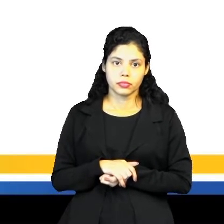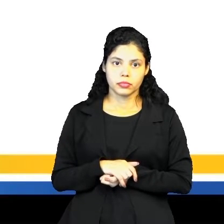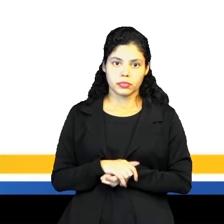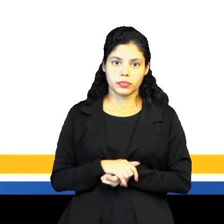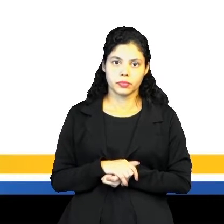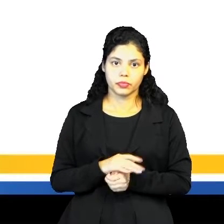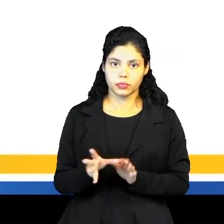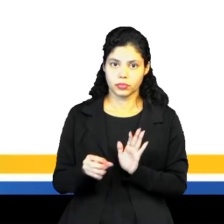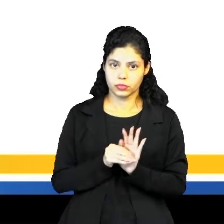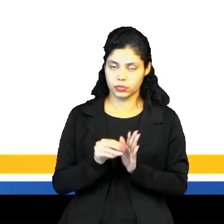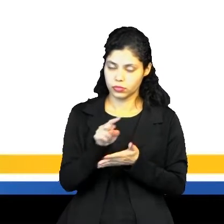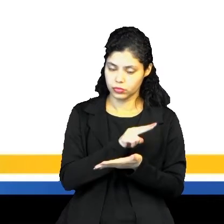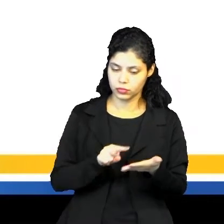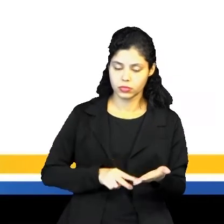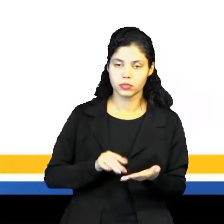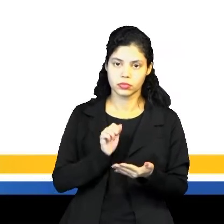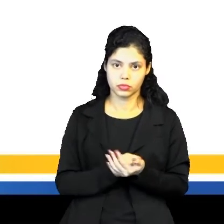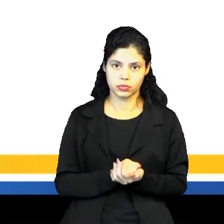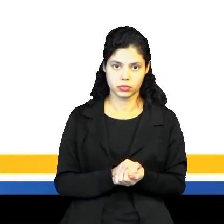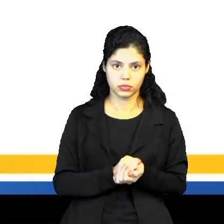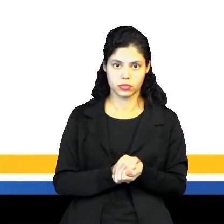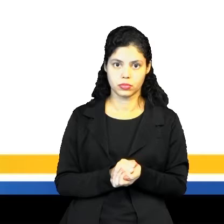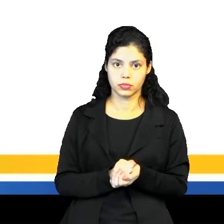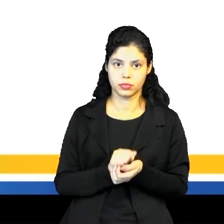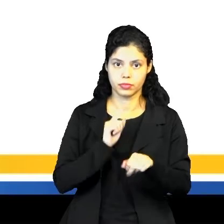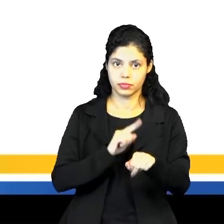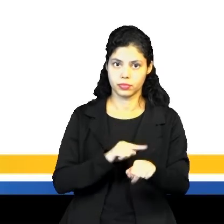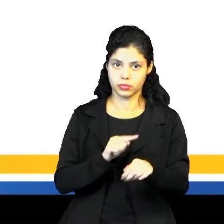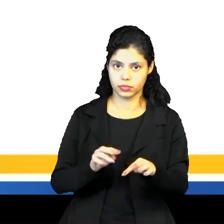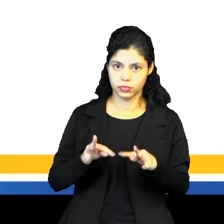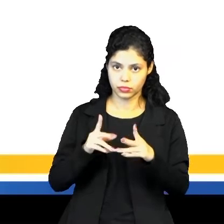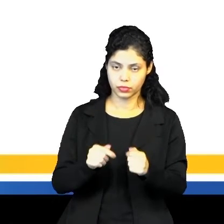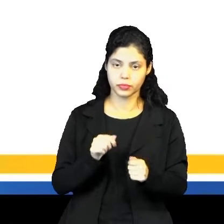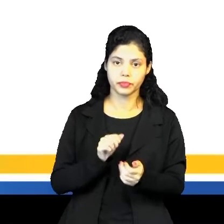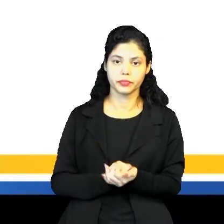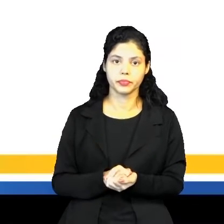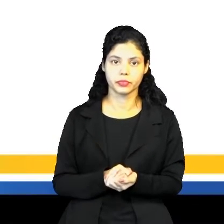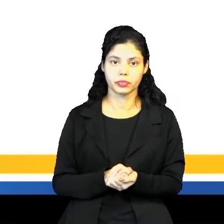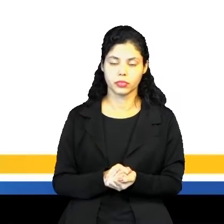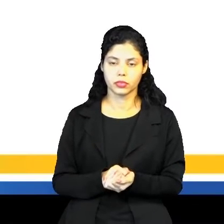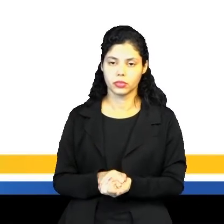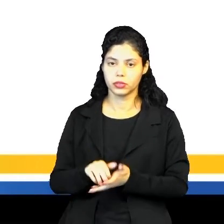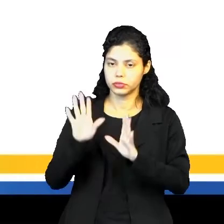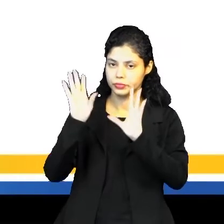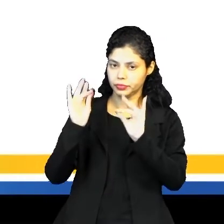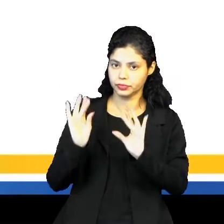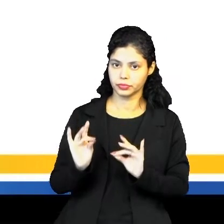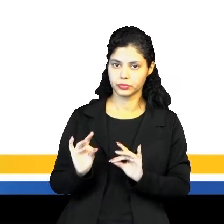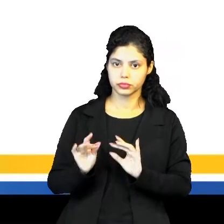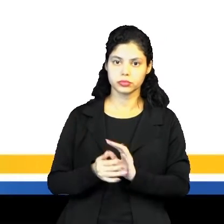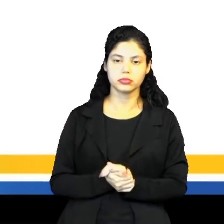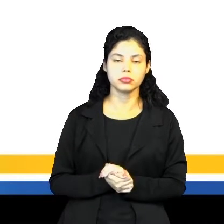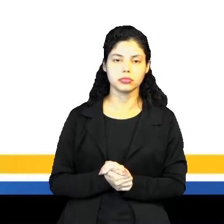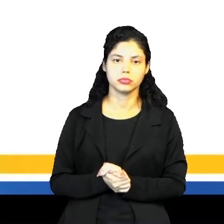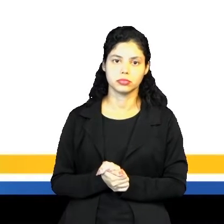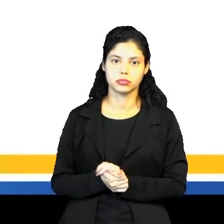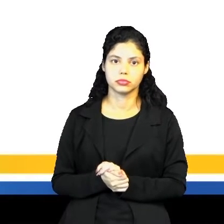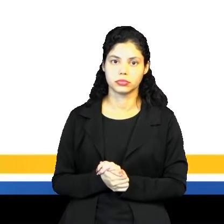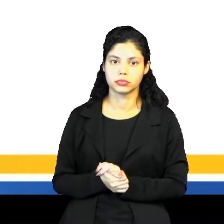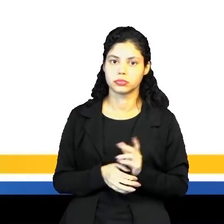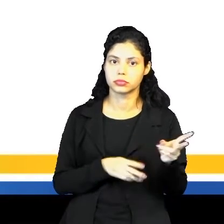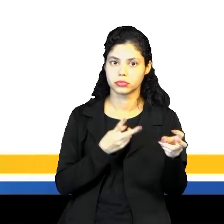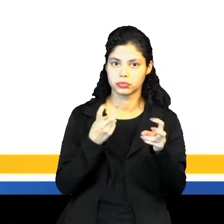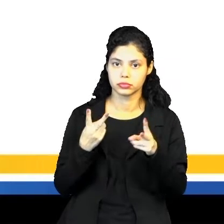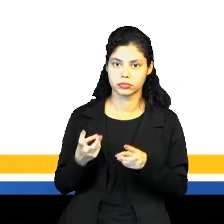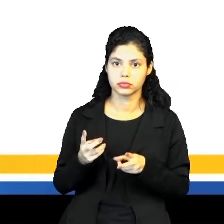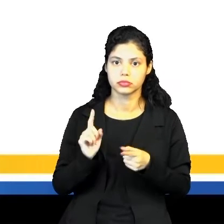vai ficar se prendendo aqui fazendo leitura do poema, né, que a gente ia gastar toda a nossa aula nisso. Mas, de uma certa forma aí, né, nós podemos